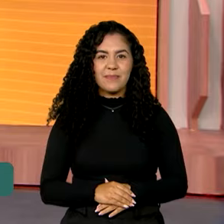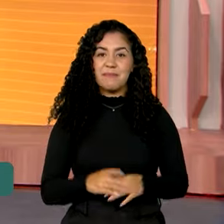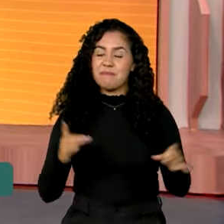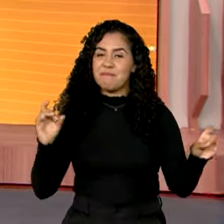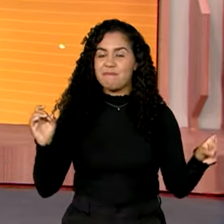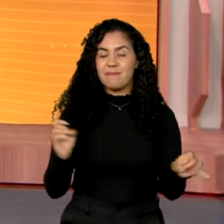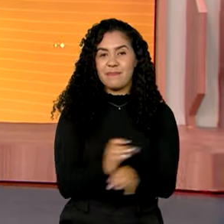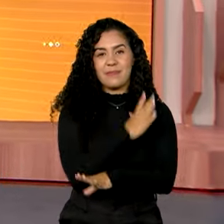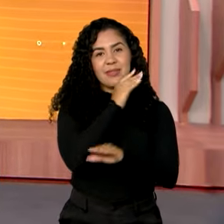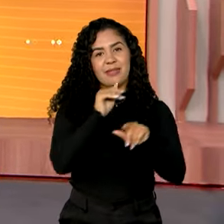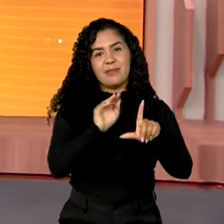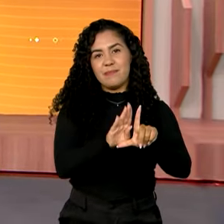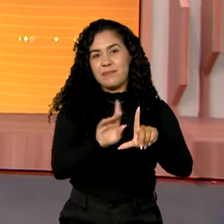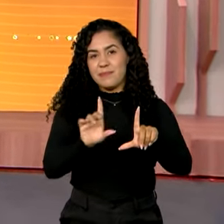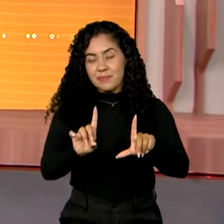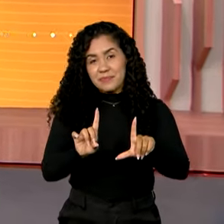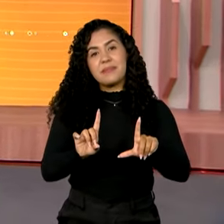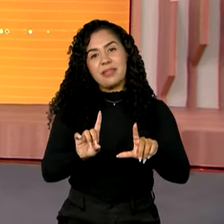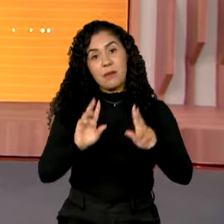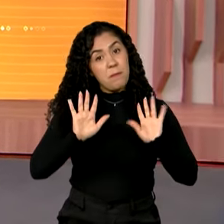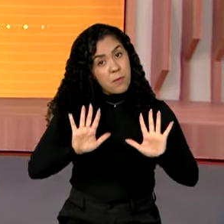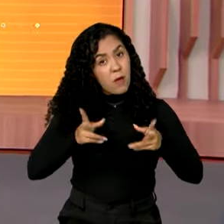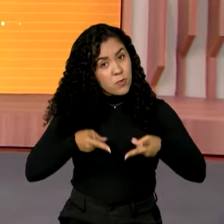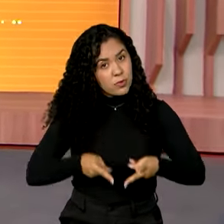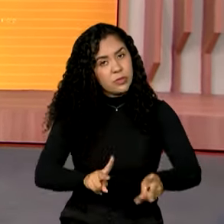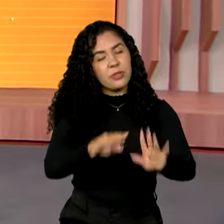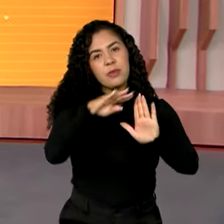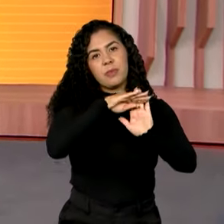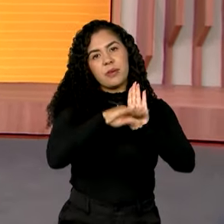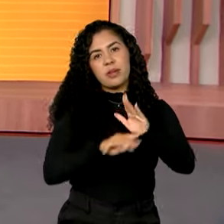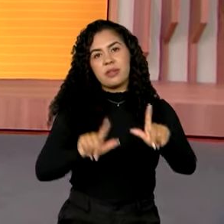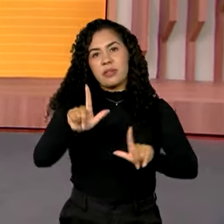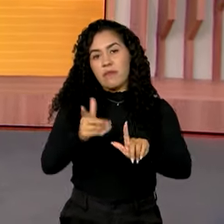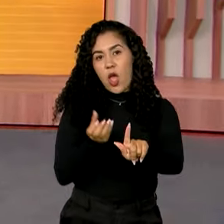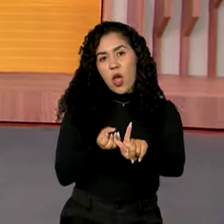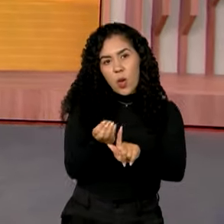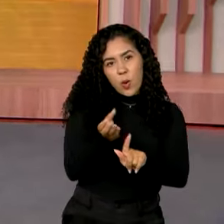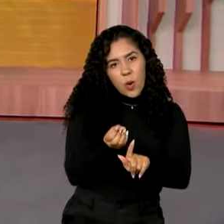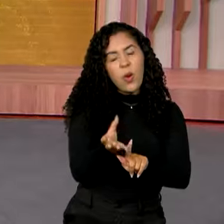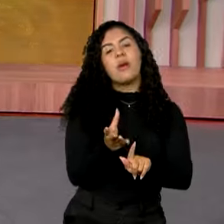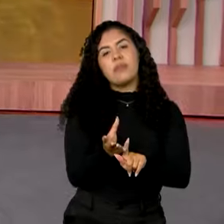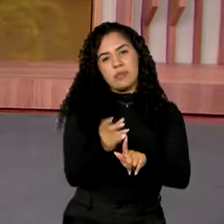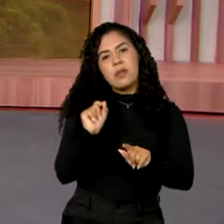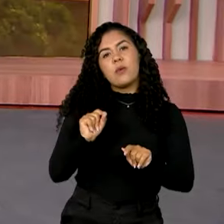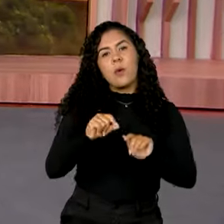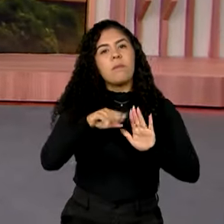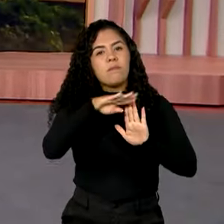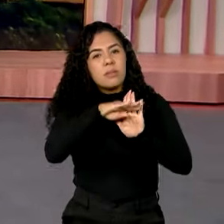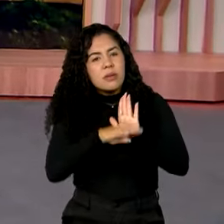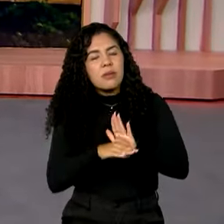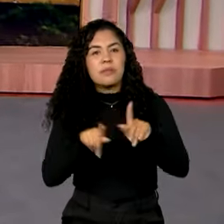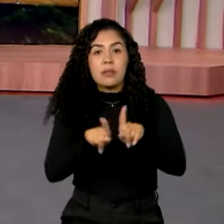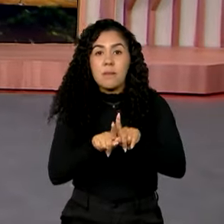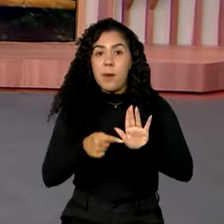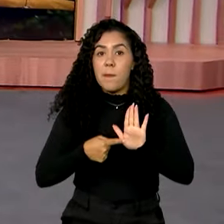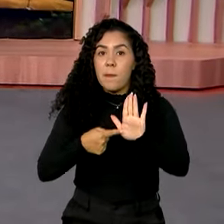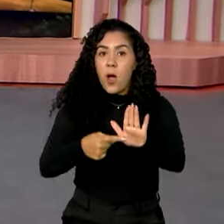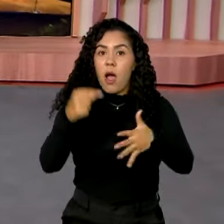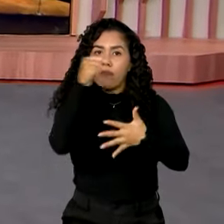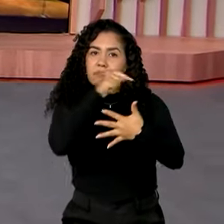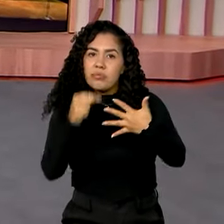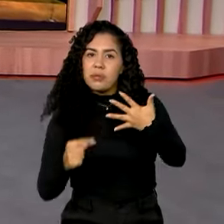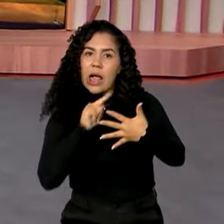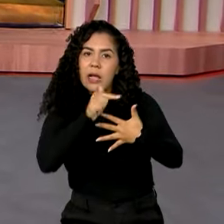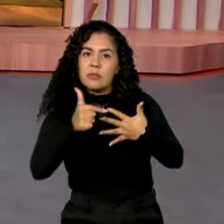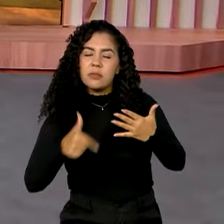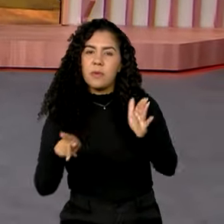É isso e o Brasil em Dia fica por aqui, mas o Canal GOV segue com a programação, mostrando todas as ações do governo federal,